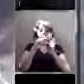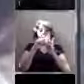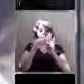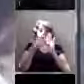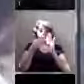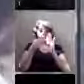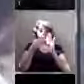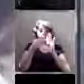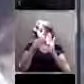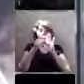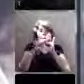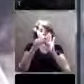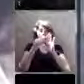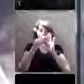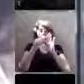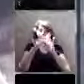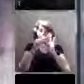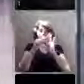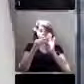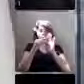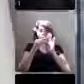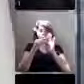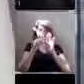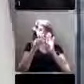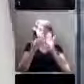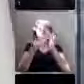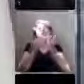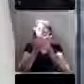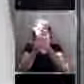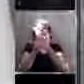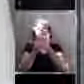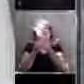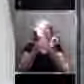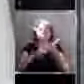60, equivalência nos estudos da tradução.